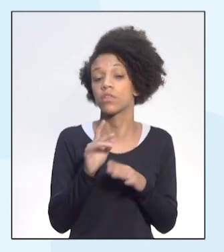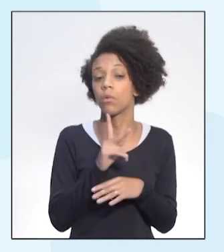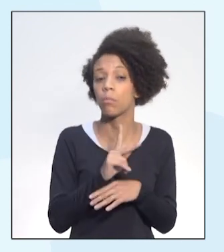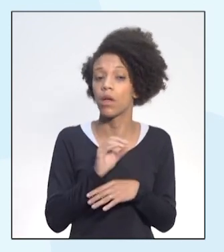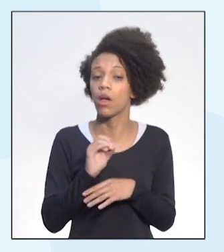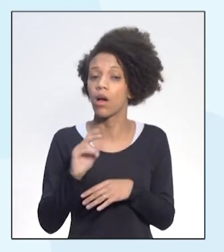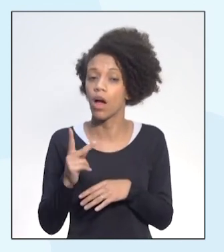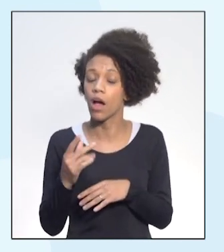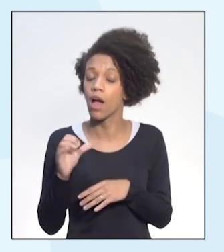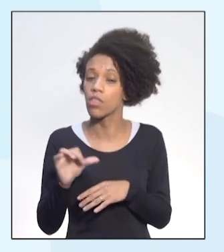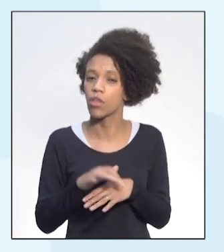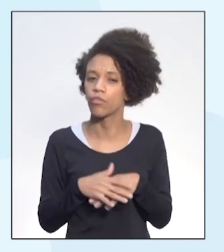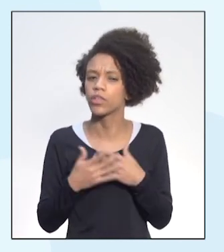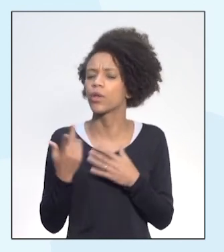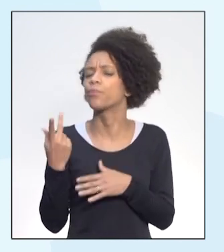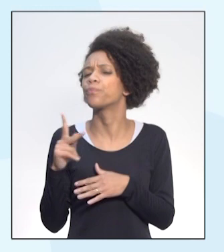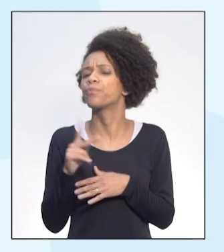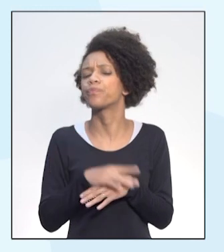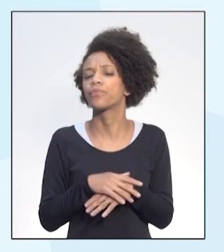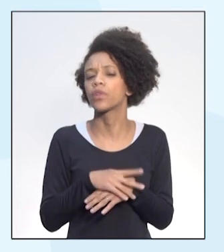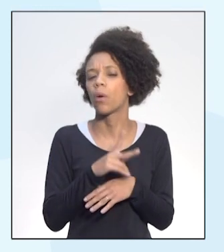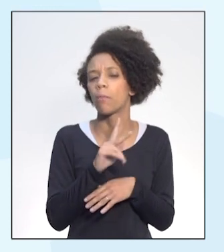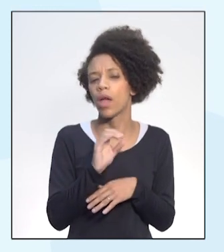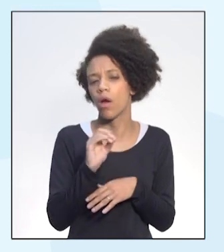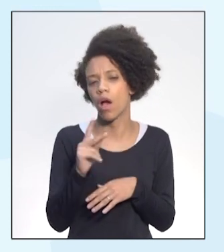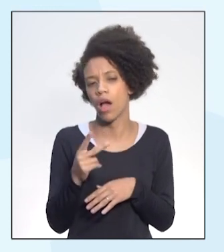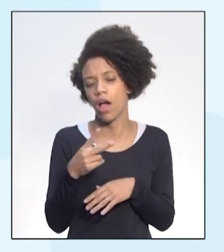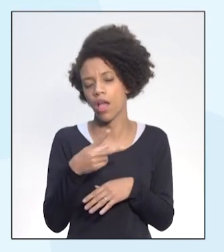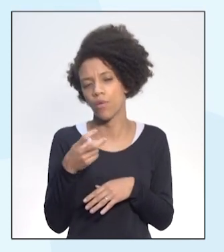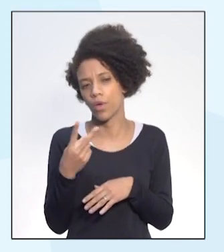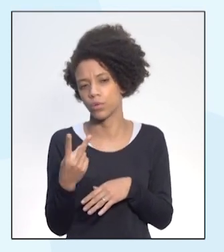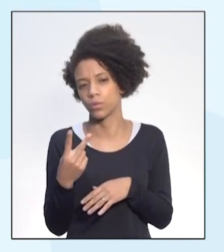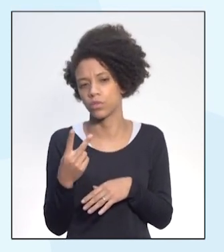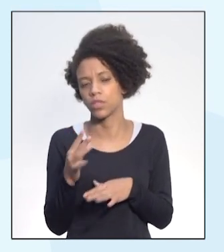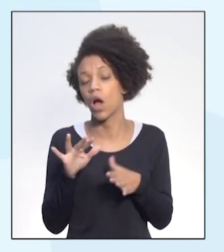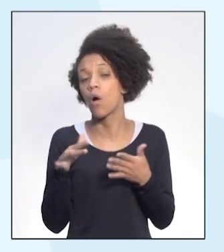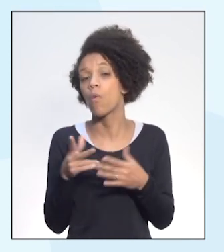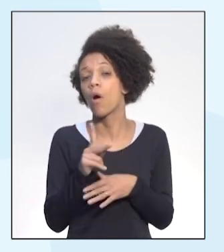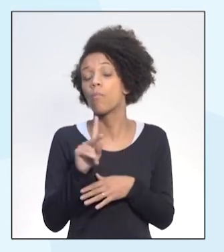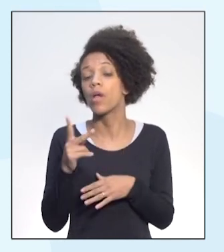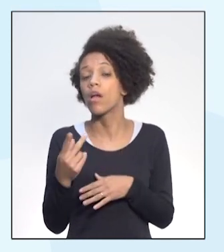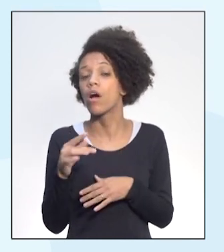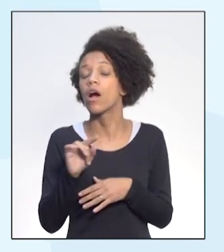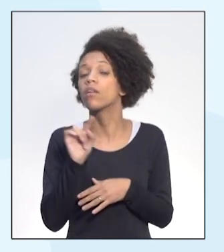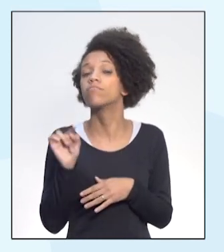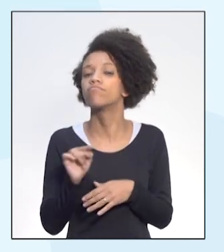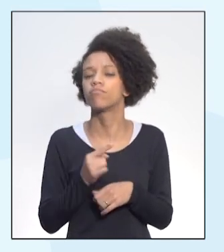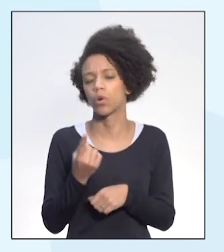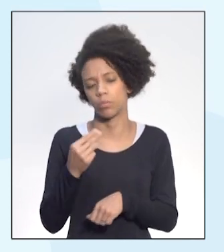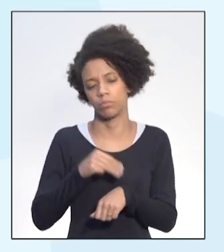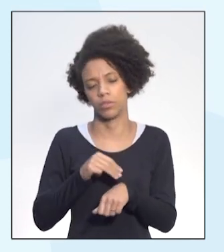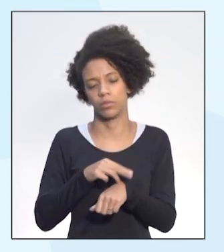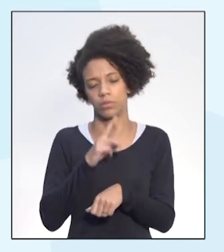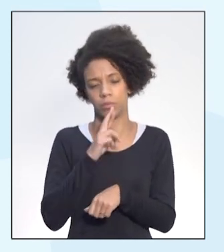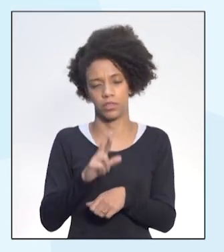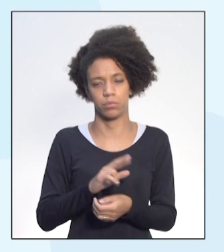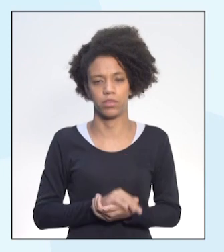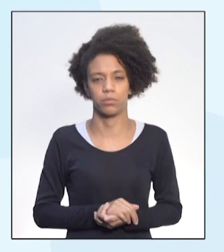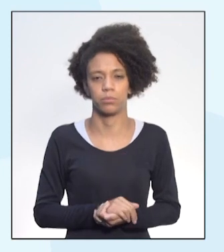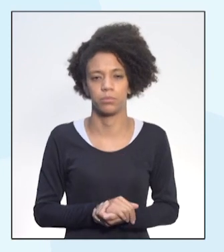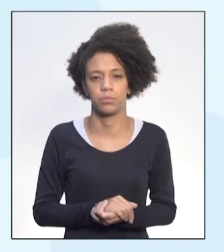vez de vocês. O POH sendo 2, qual é o valor do pH? Um minutinho para vocês responderem.